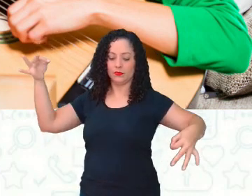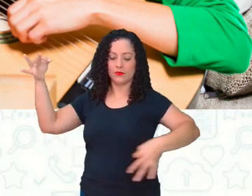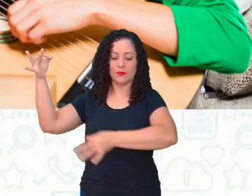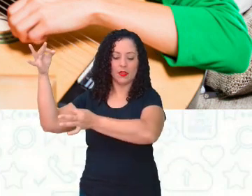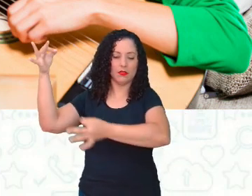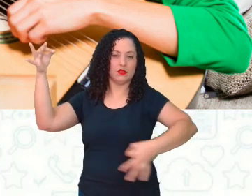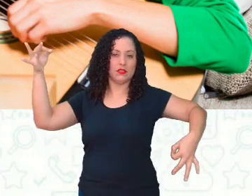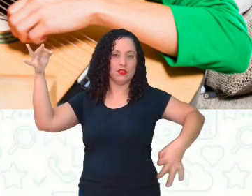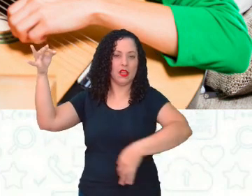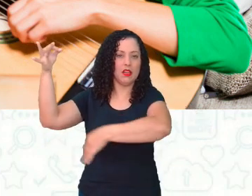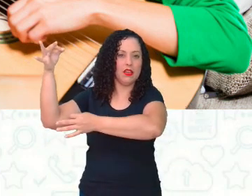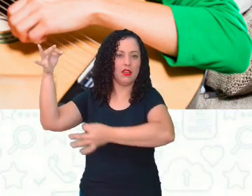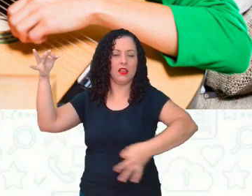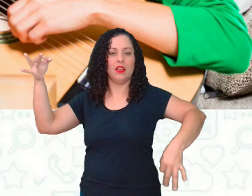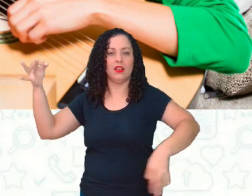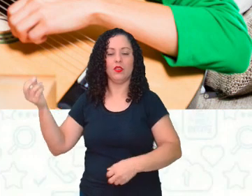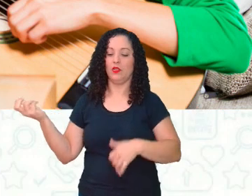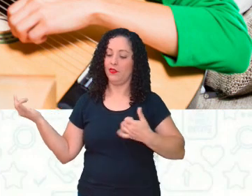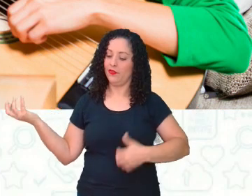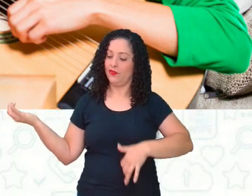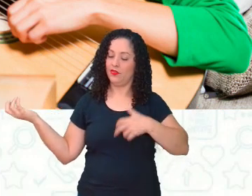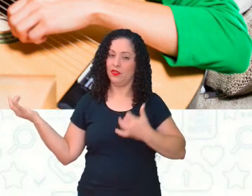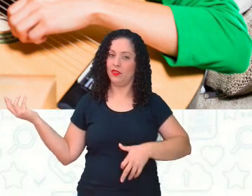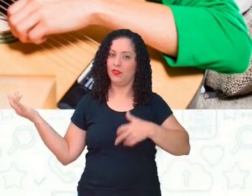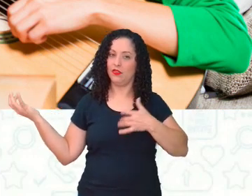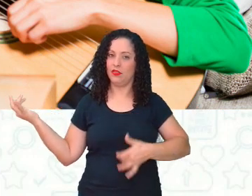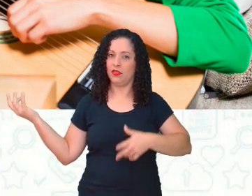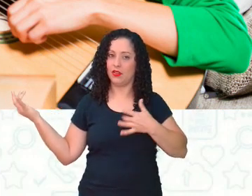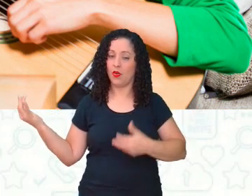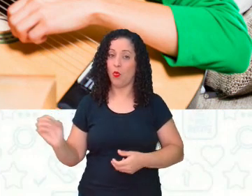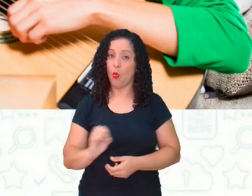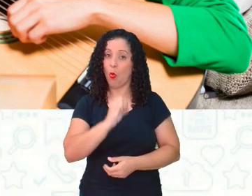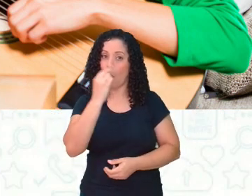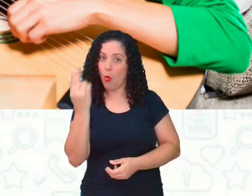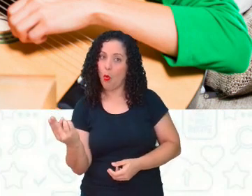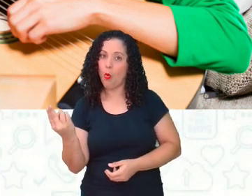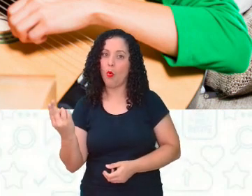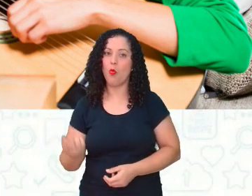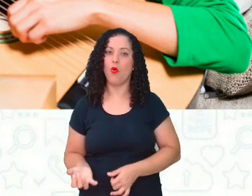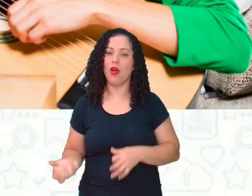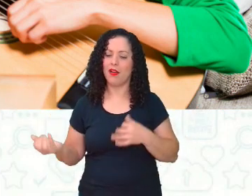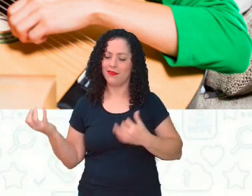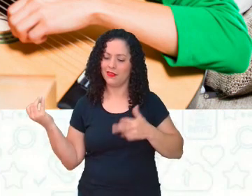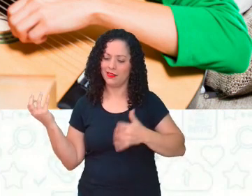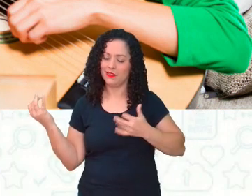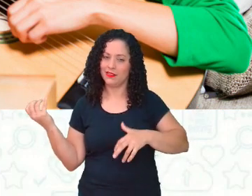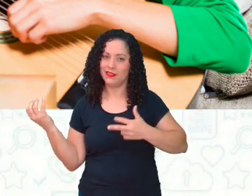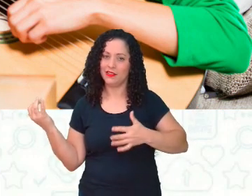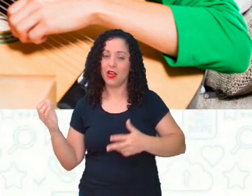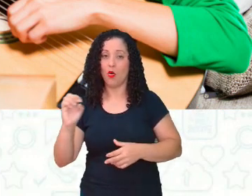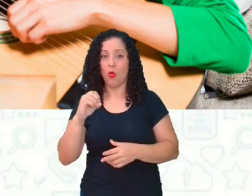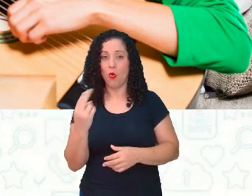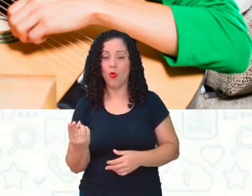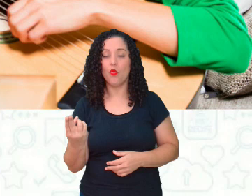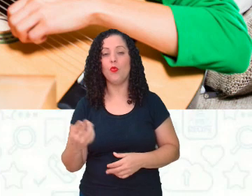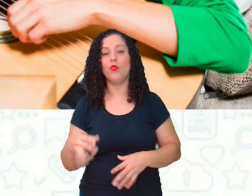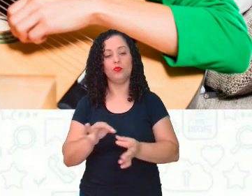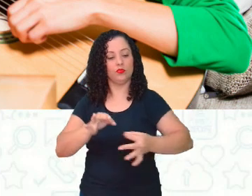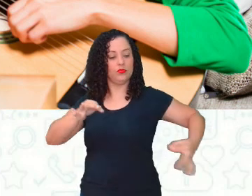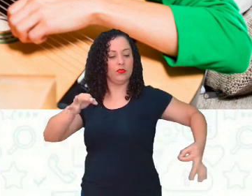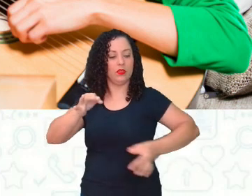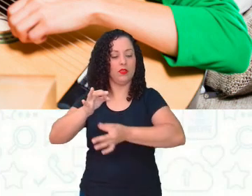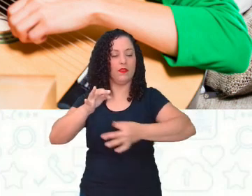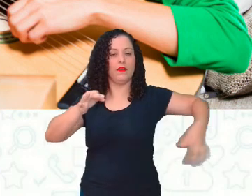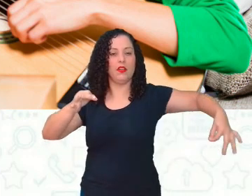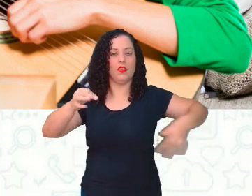da lira, do violão, da guitarra, ou pela percussão das cordas, né? O violão, o violoncelo,